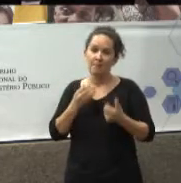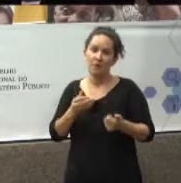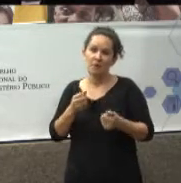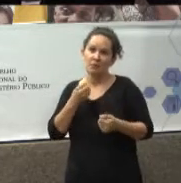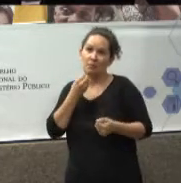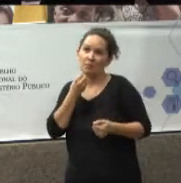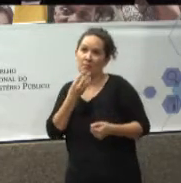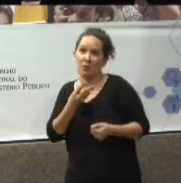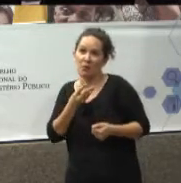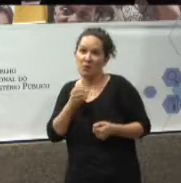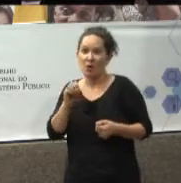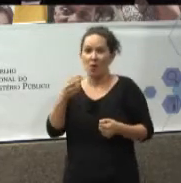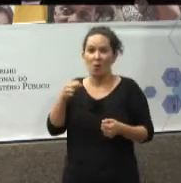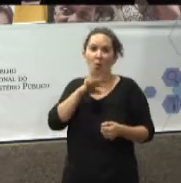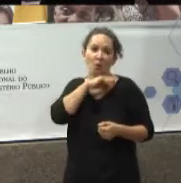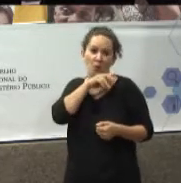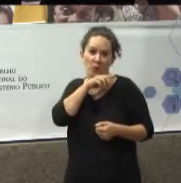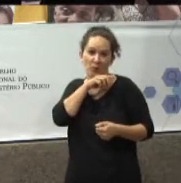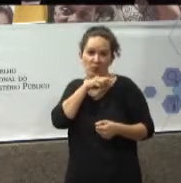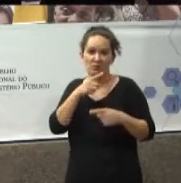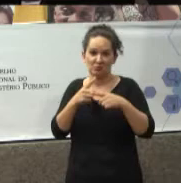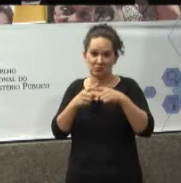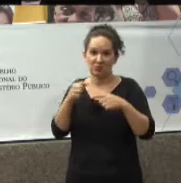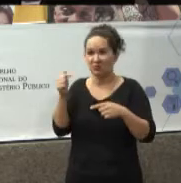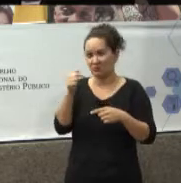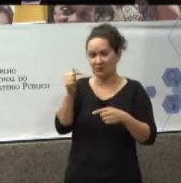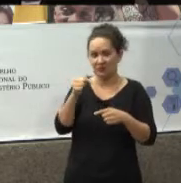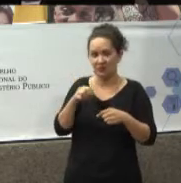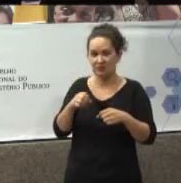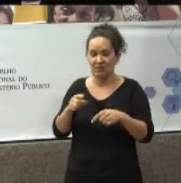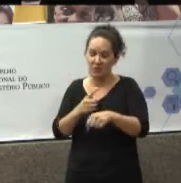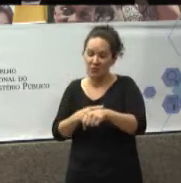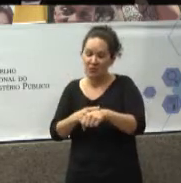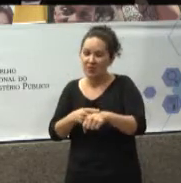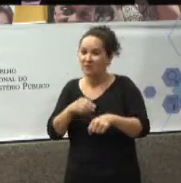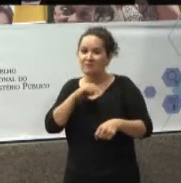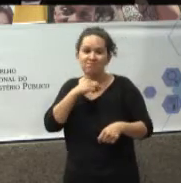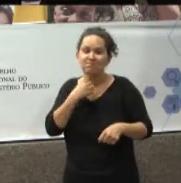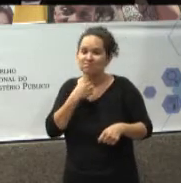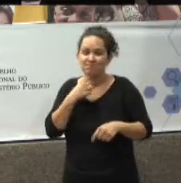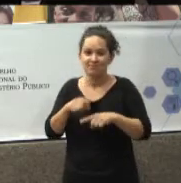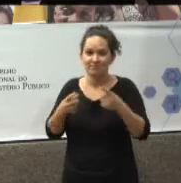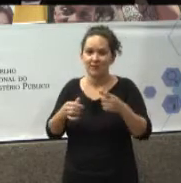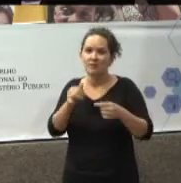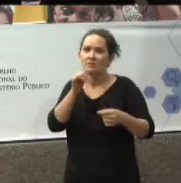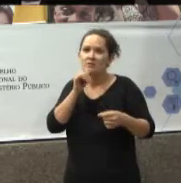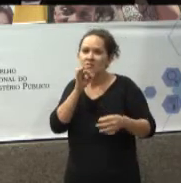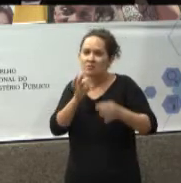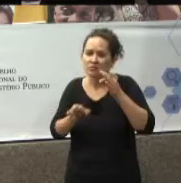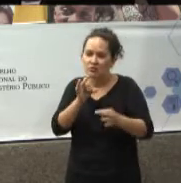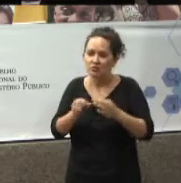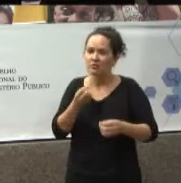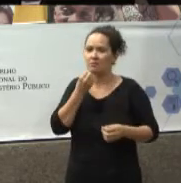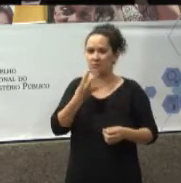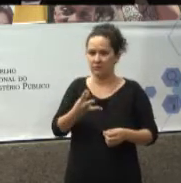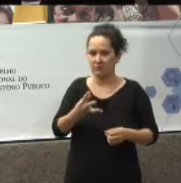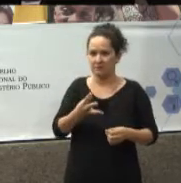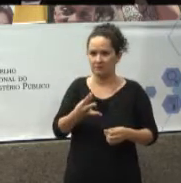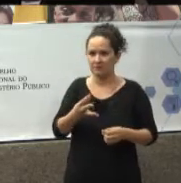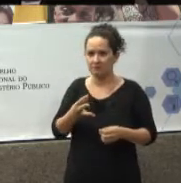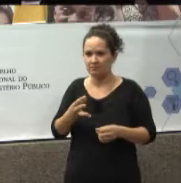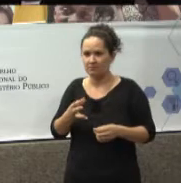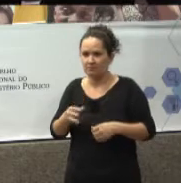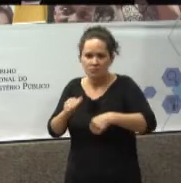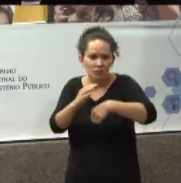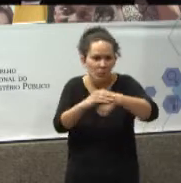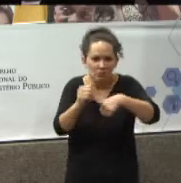negativa naturalmente o horário já não me permite falar muito sobre isso mas um exemplo de judicialização positiva é a busca de